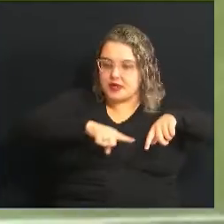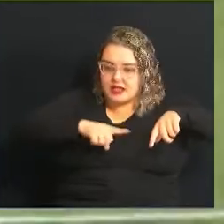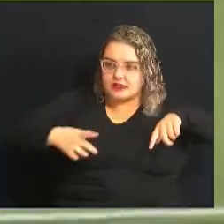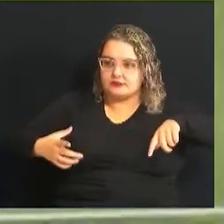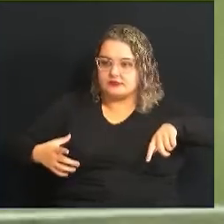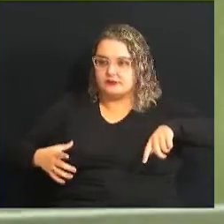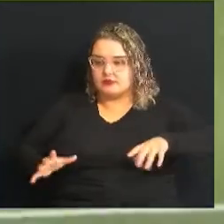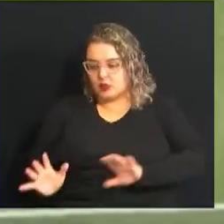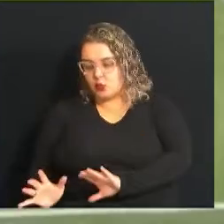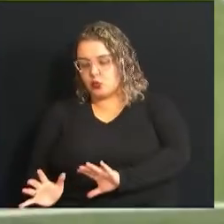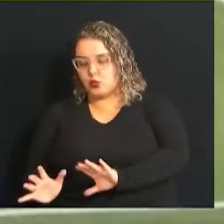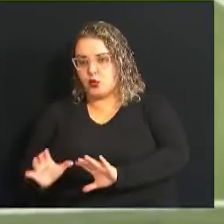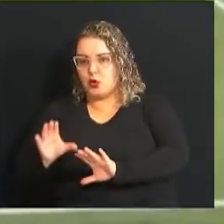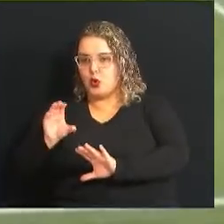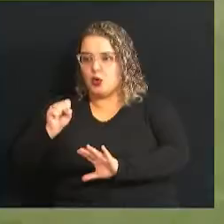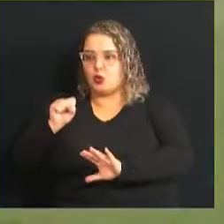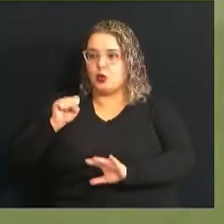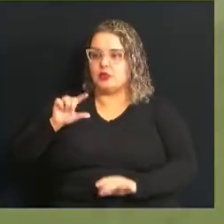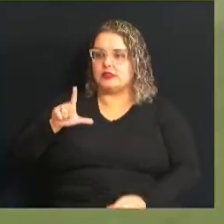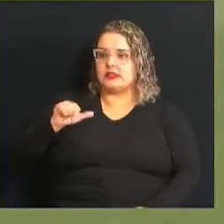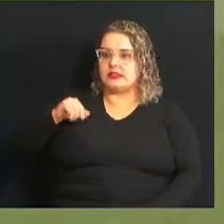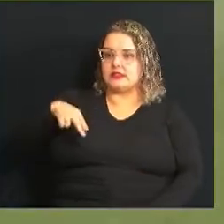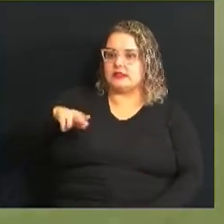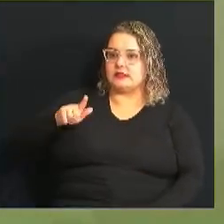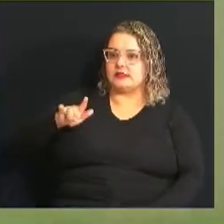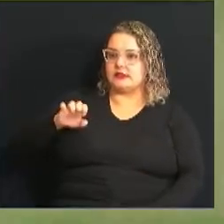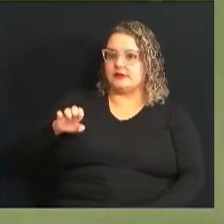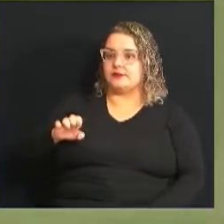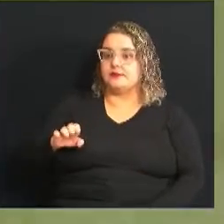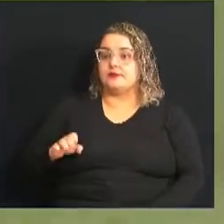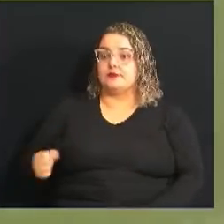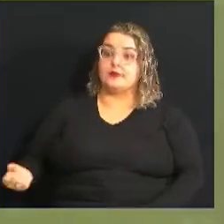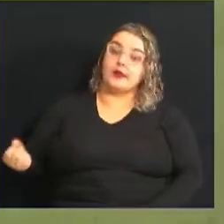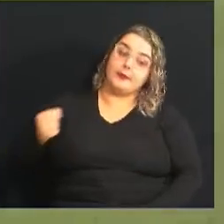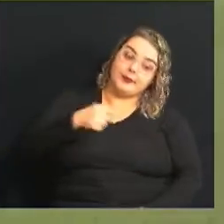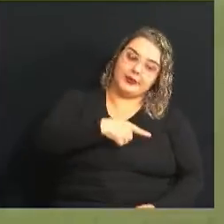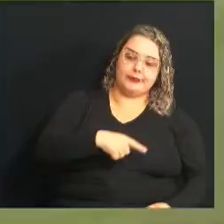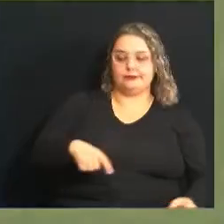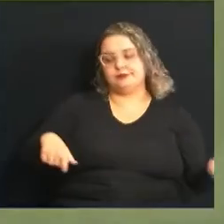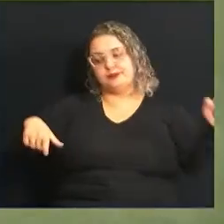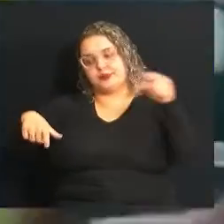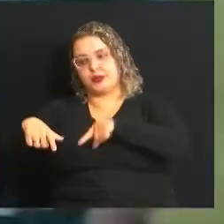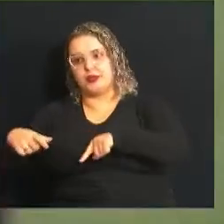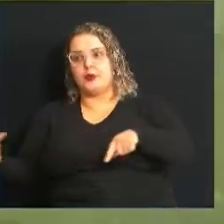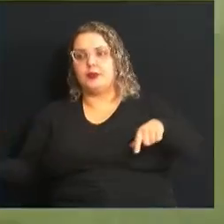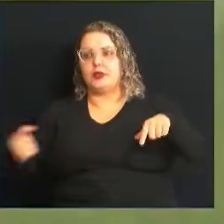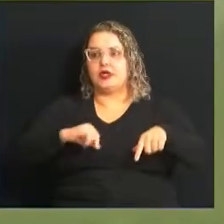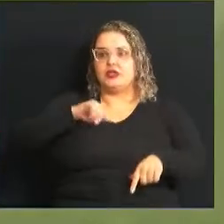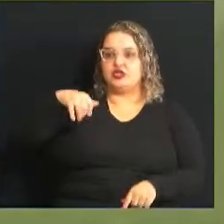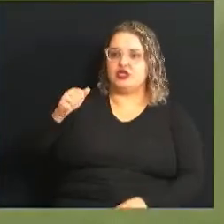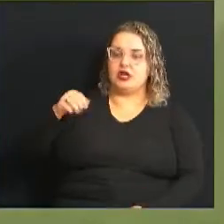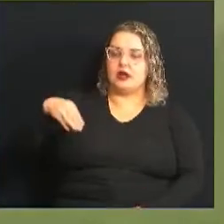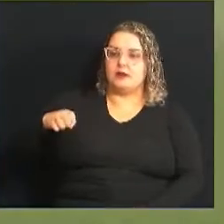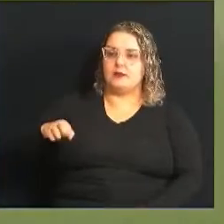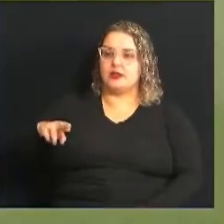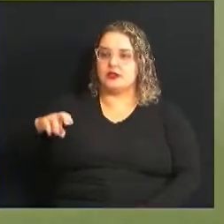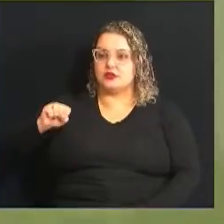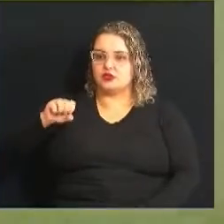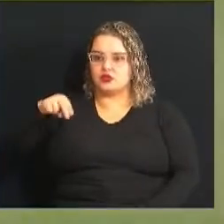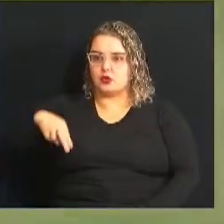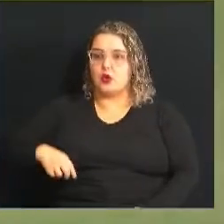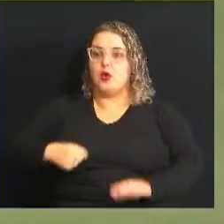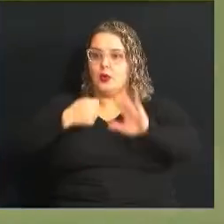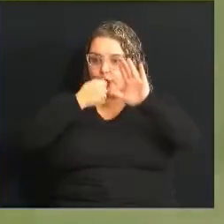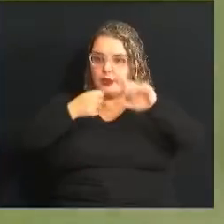de Kozlinski. Ataque lá, ataque cá, Jamerson cobrou falta e a bola passou